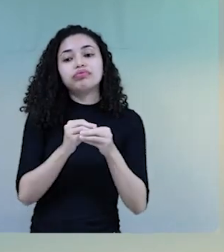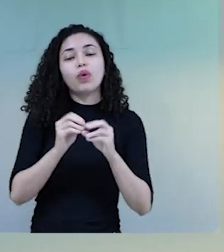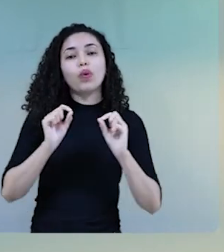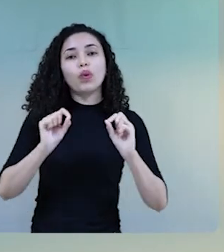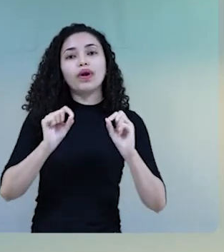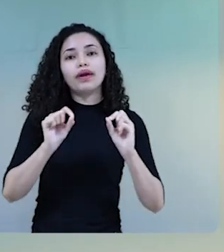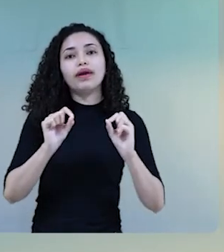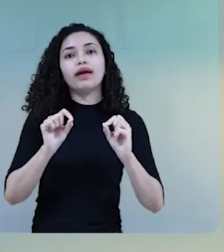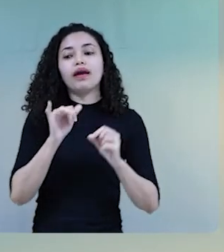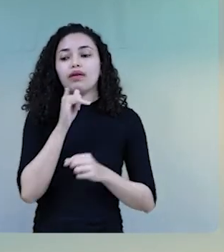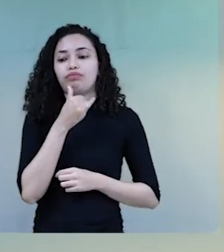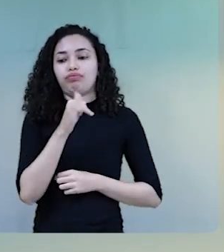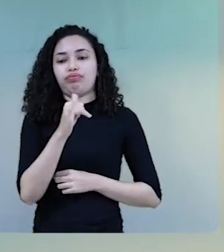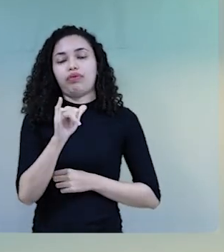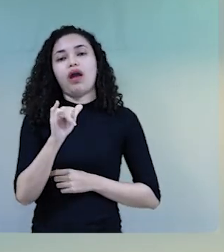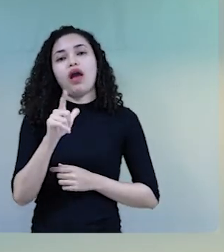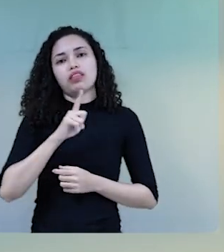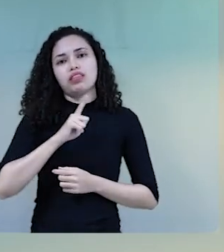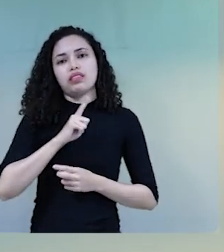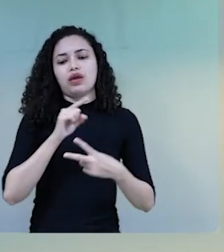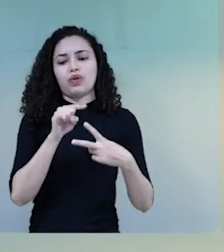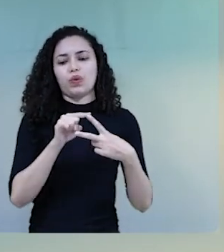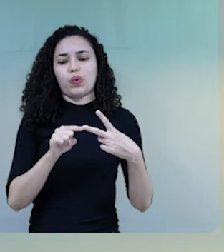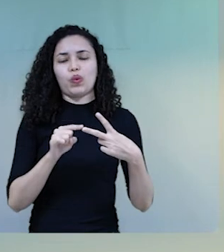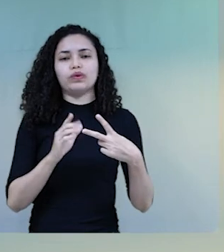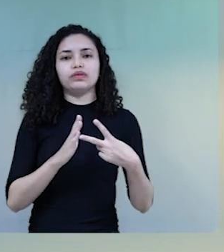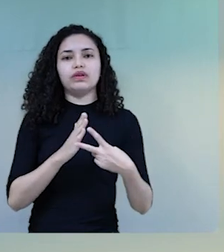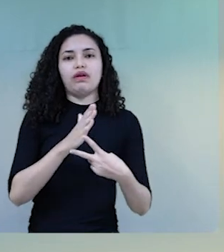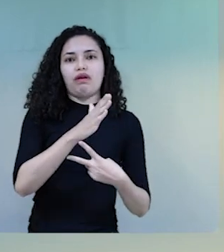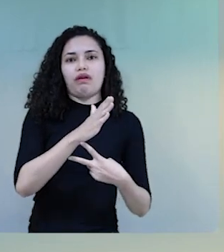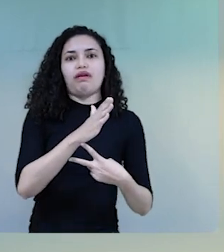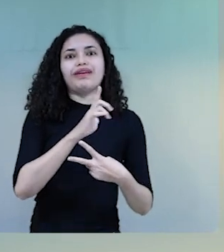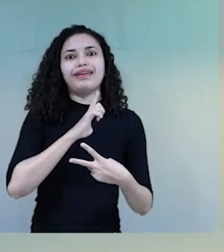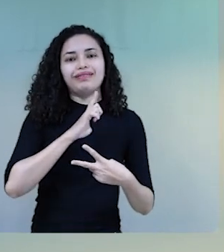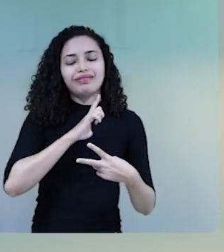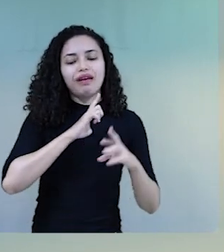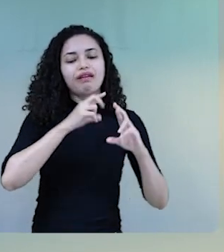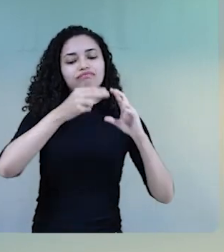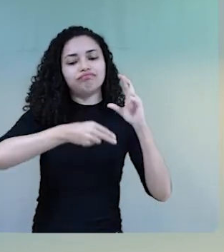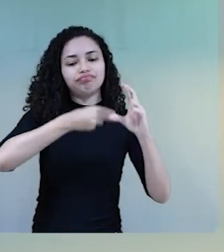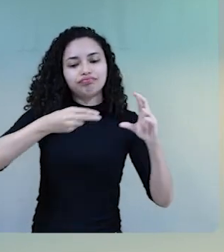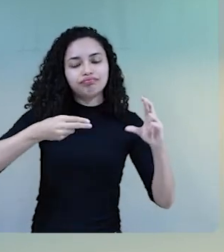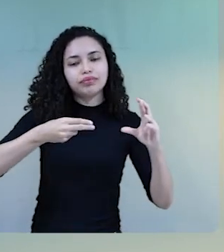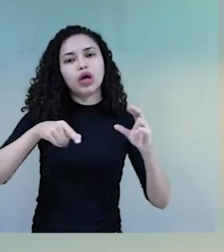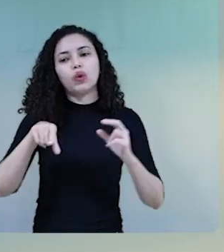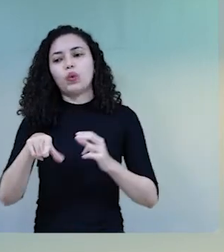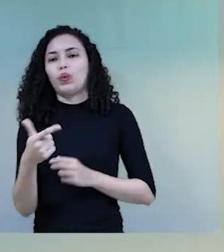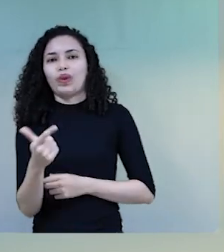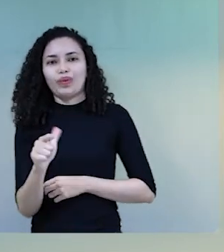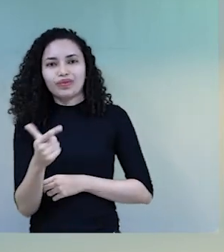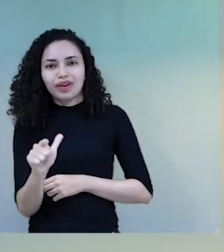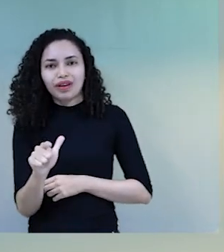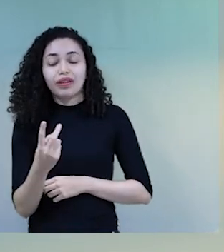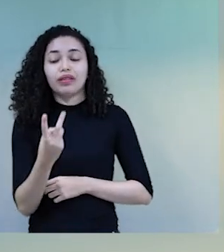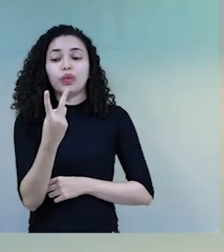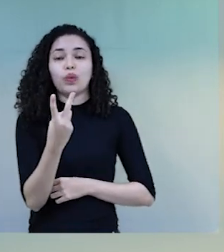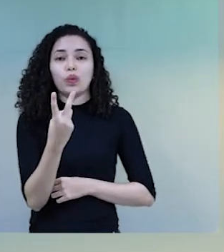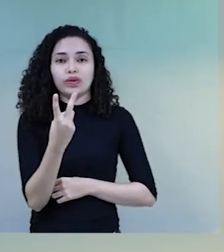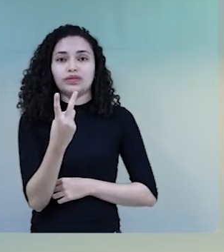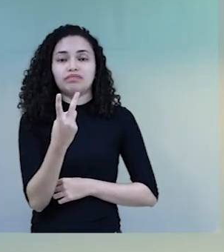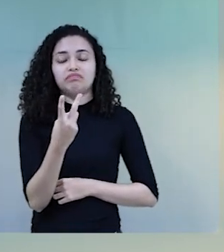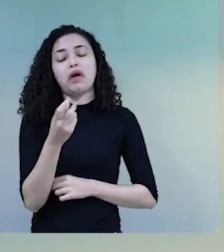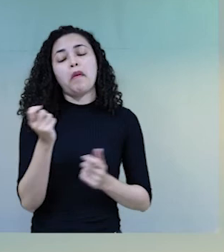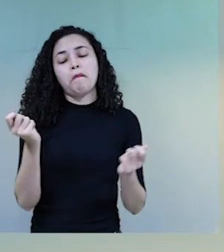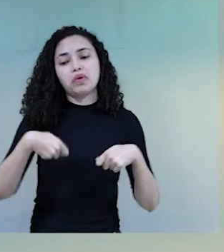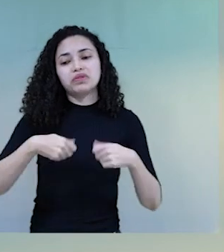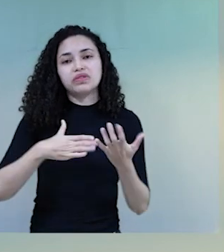tem a opção de ir pela resistência e tem a opção de ir pelo fio que não tem resistência. E se ela tem essas duas opções, a gente pode concluir o quê? Que ela pode se